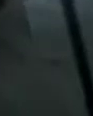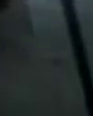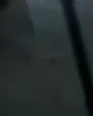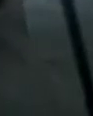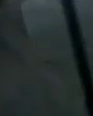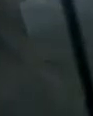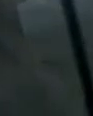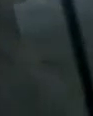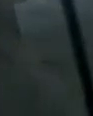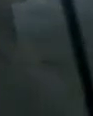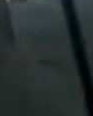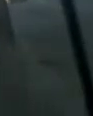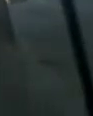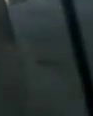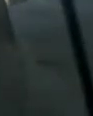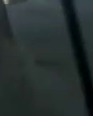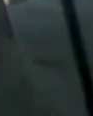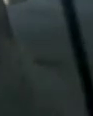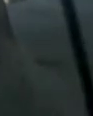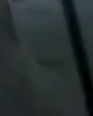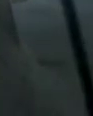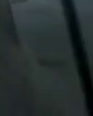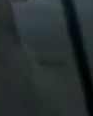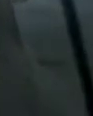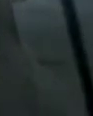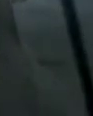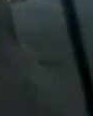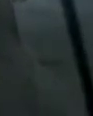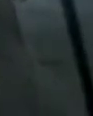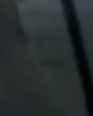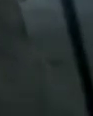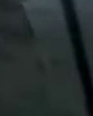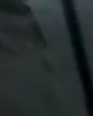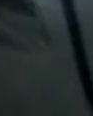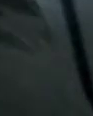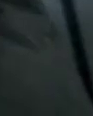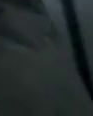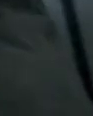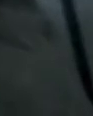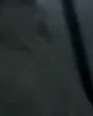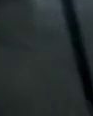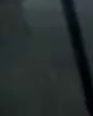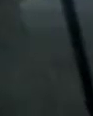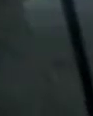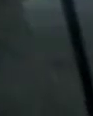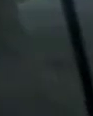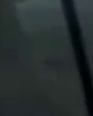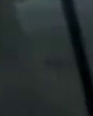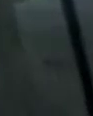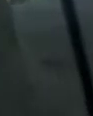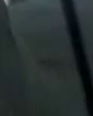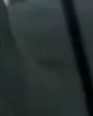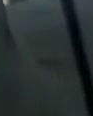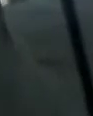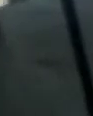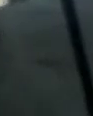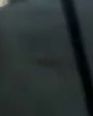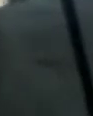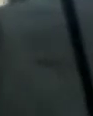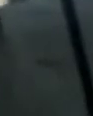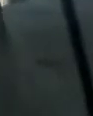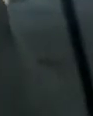vestem de fato a camisa, como Vossa Excelência também, no exercício da função, né,